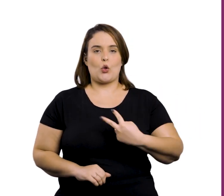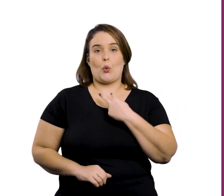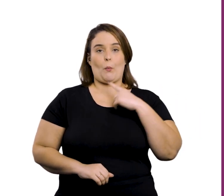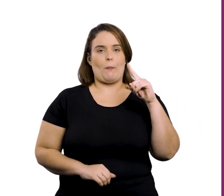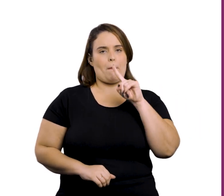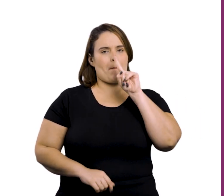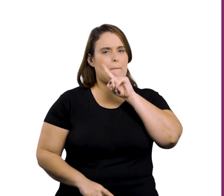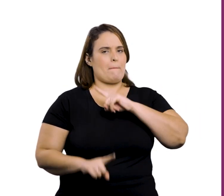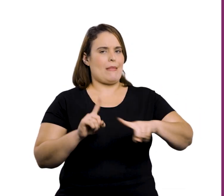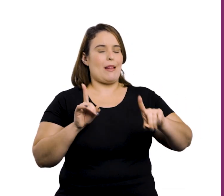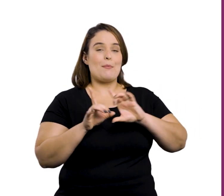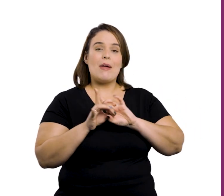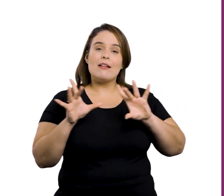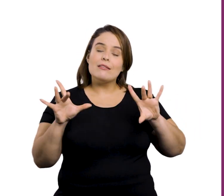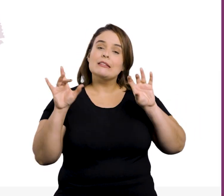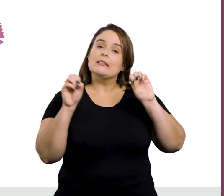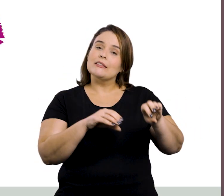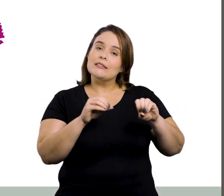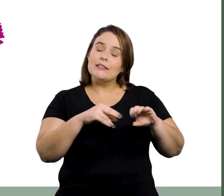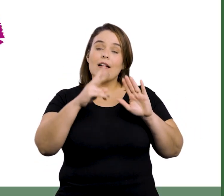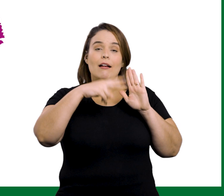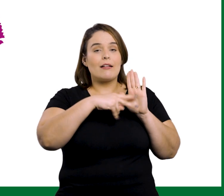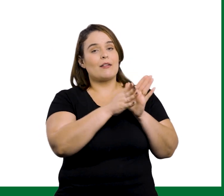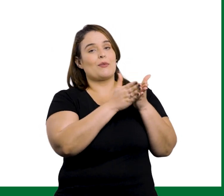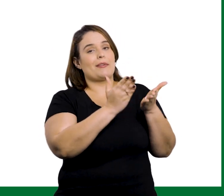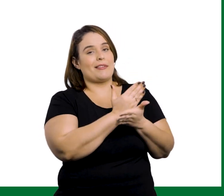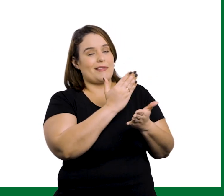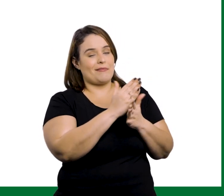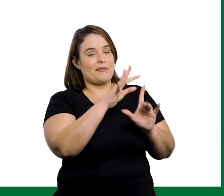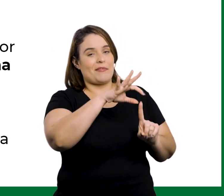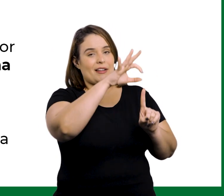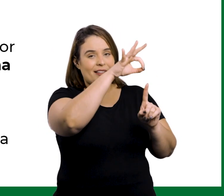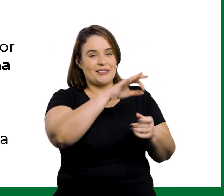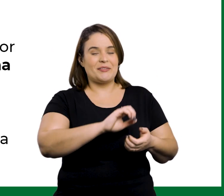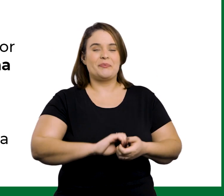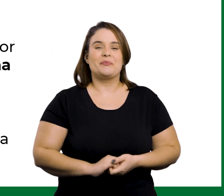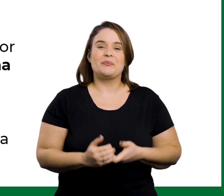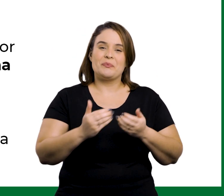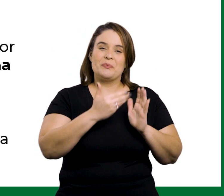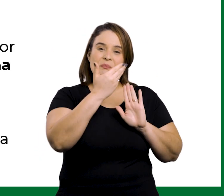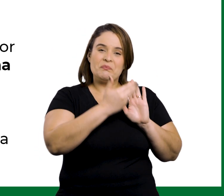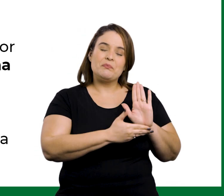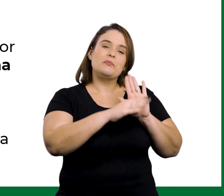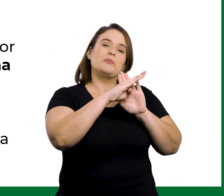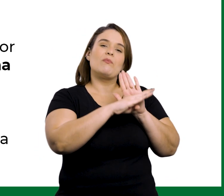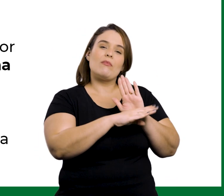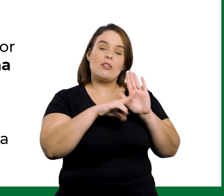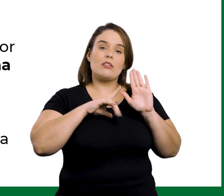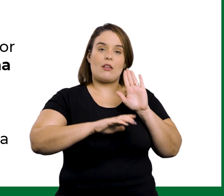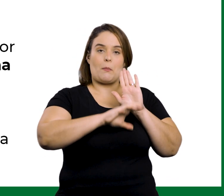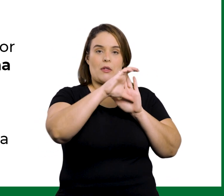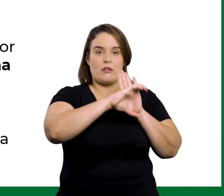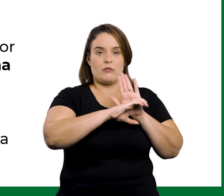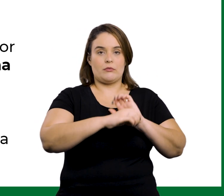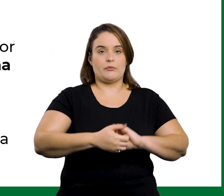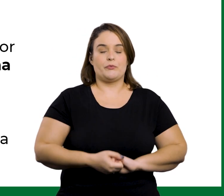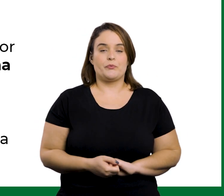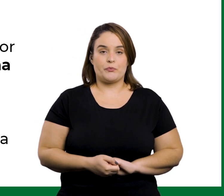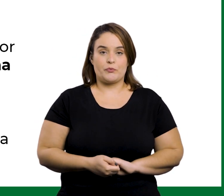a liberdade de ensinar. Leia a referência no livro. Este item do manual tem por base o